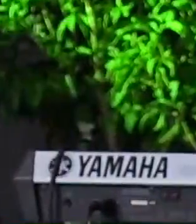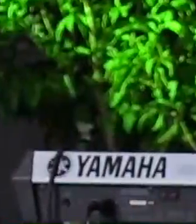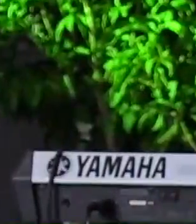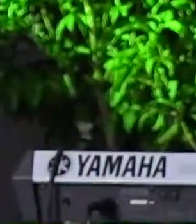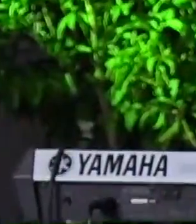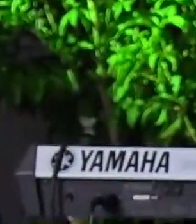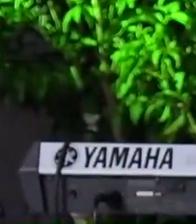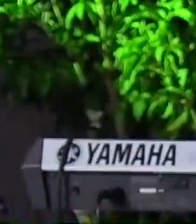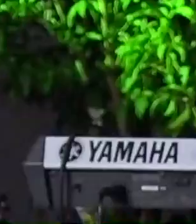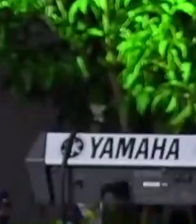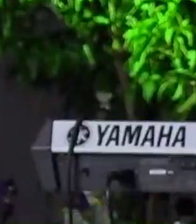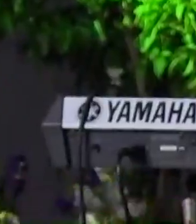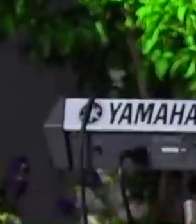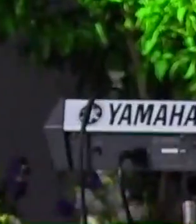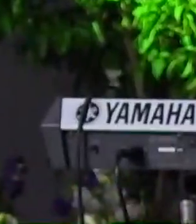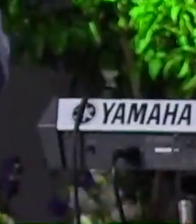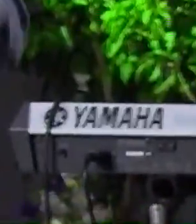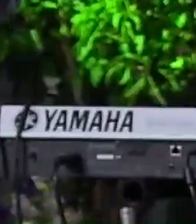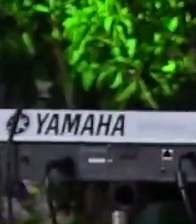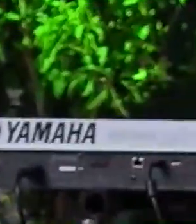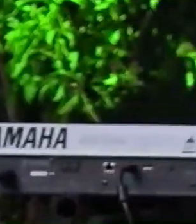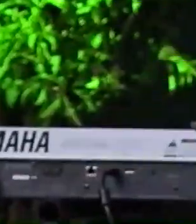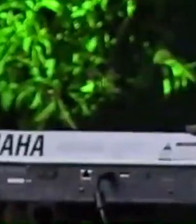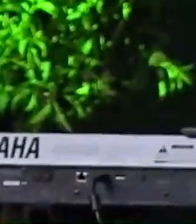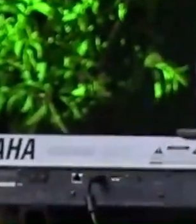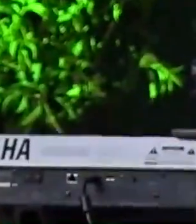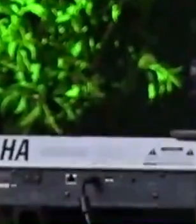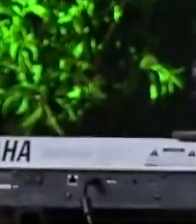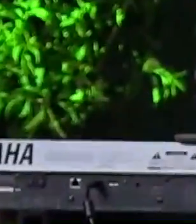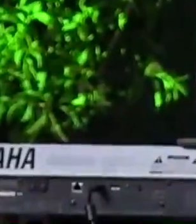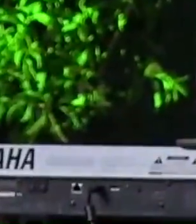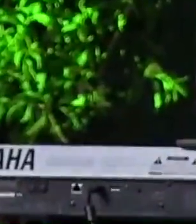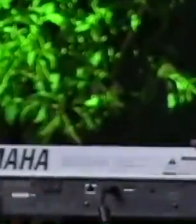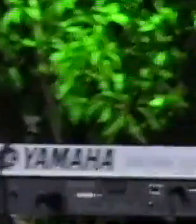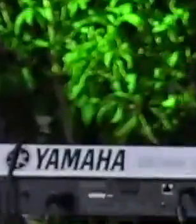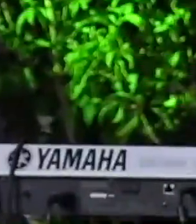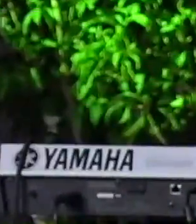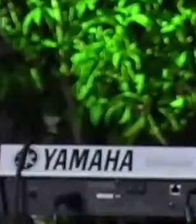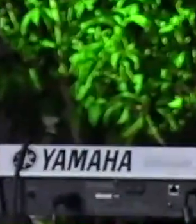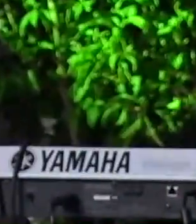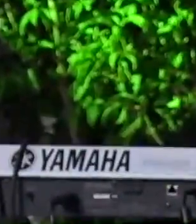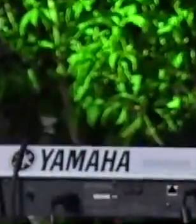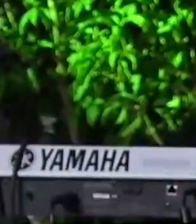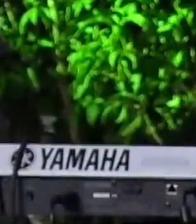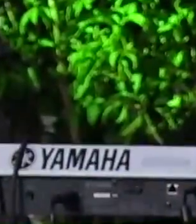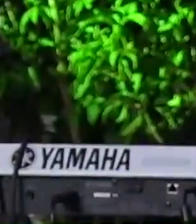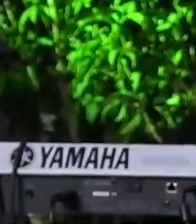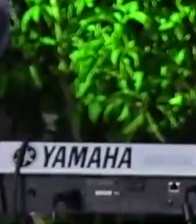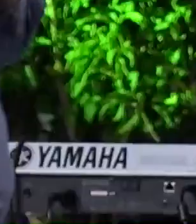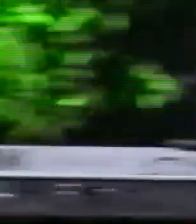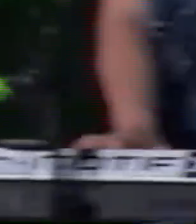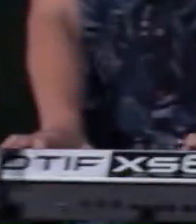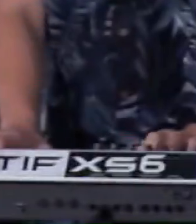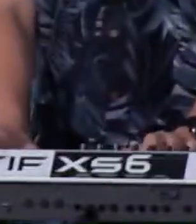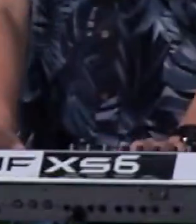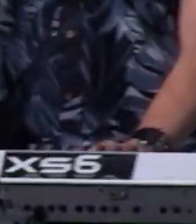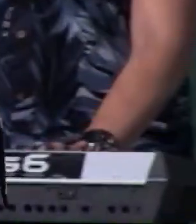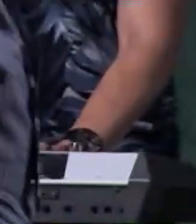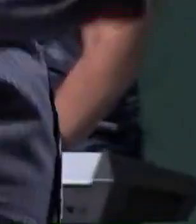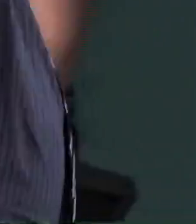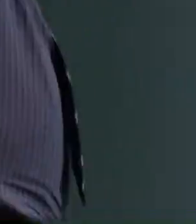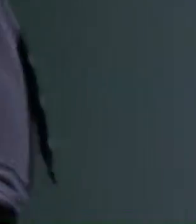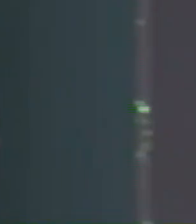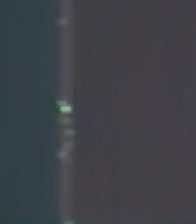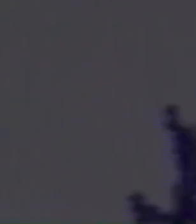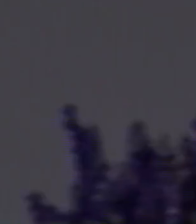espírito de escravidão, de quem viveu no Egito. Pai, esse povo agora é teu filho, e tem que